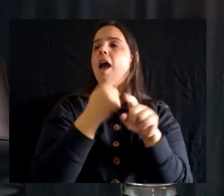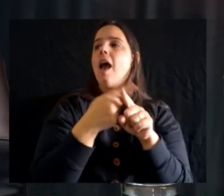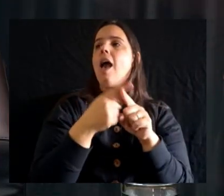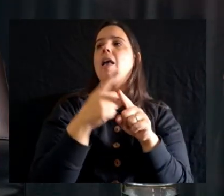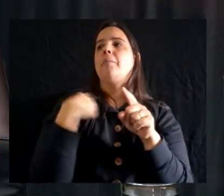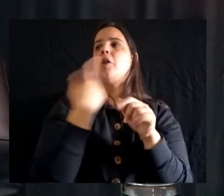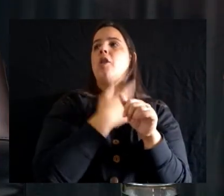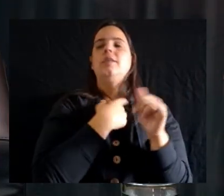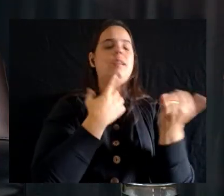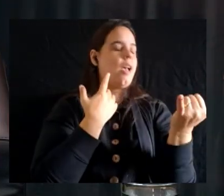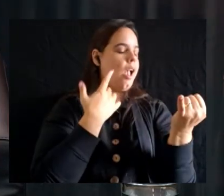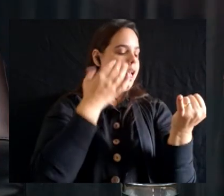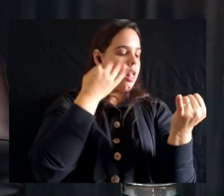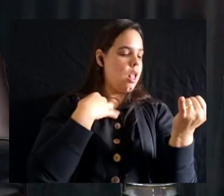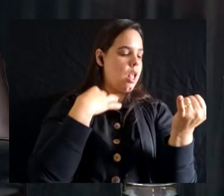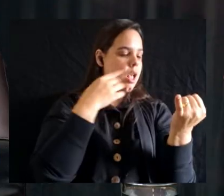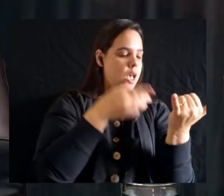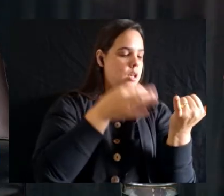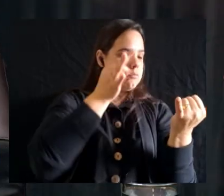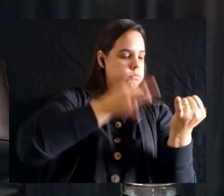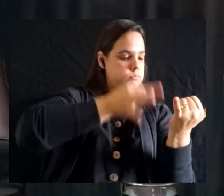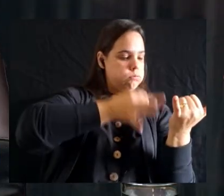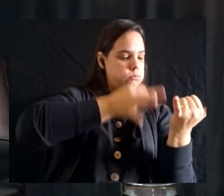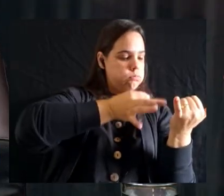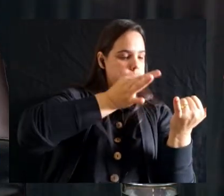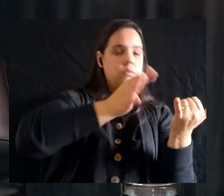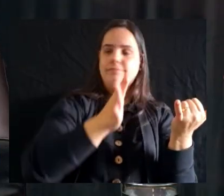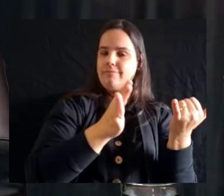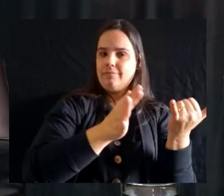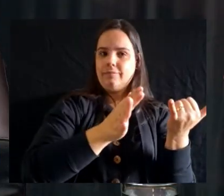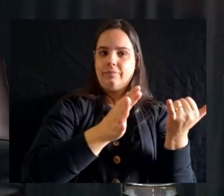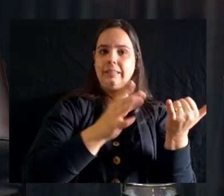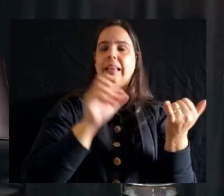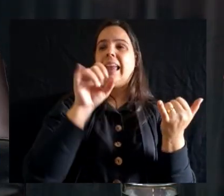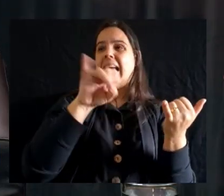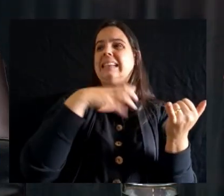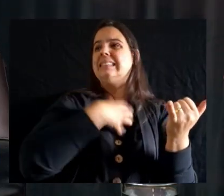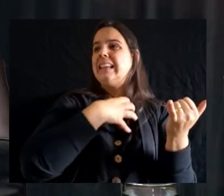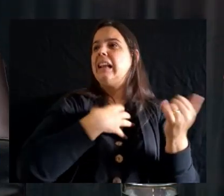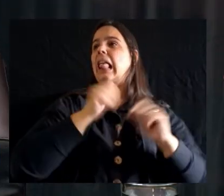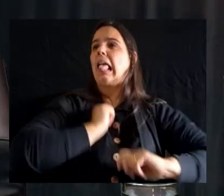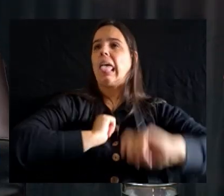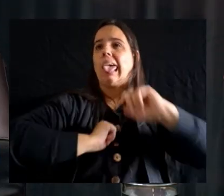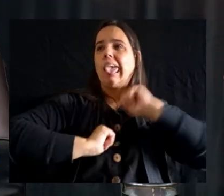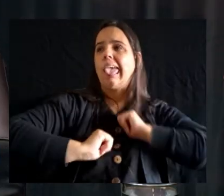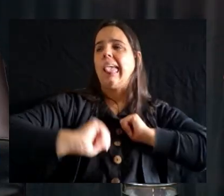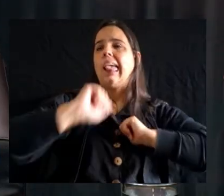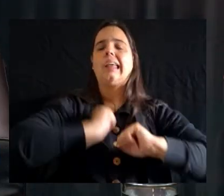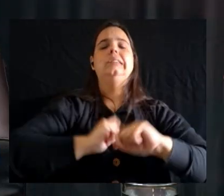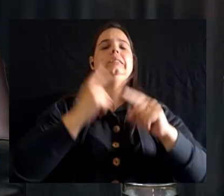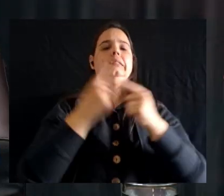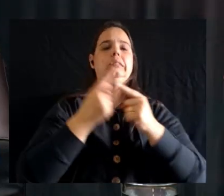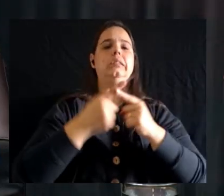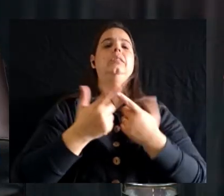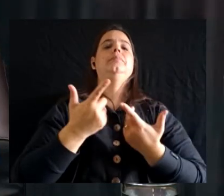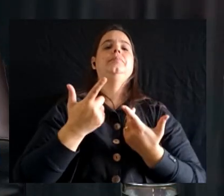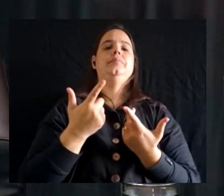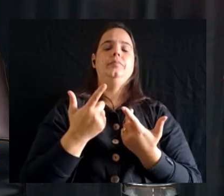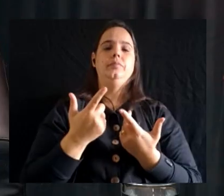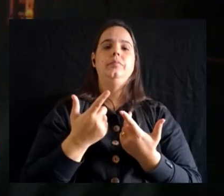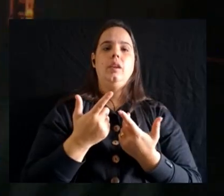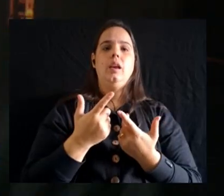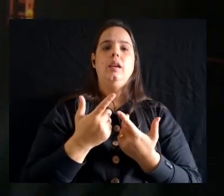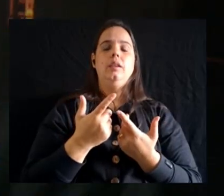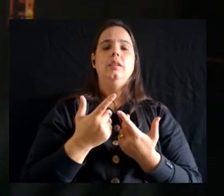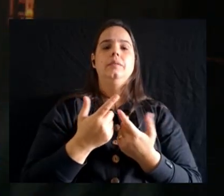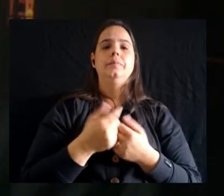ciclo e amenizar, né, entre aspas, aí, uma ansiedade prévia, um sofrimento psíquico prévio ainda não elaborado.